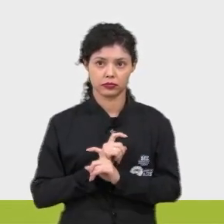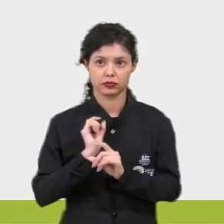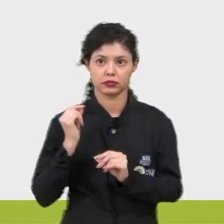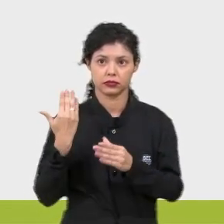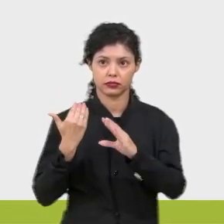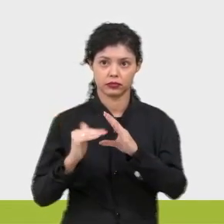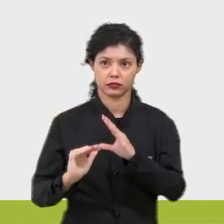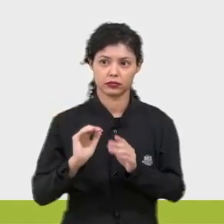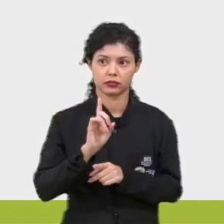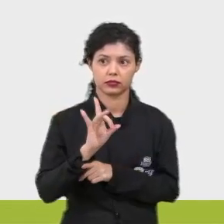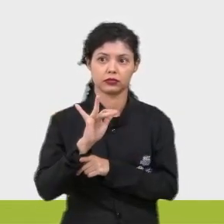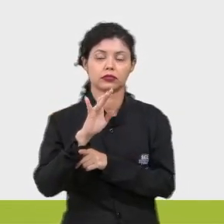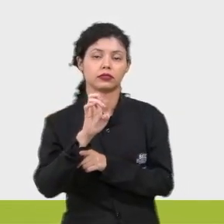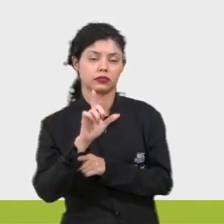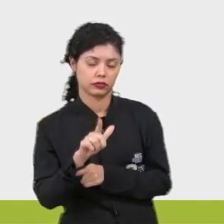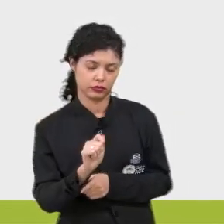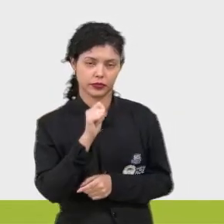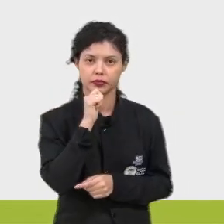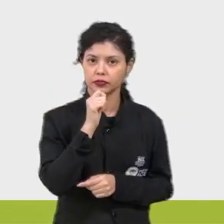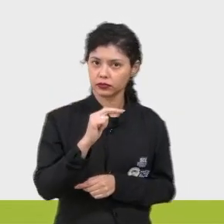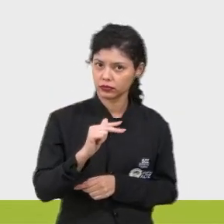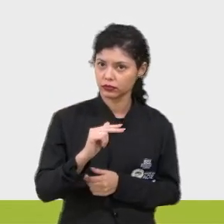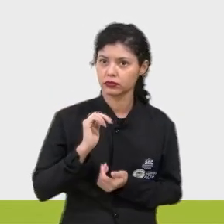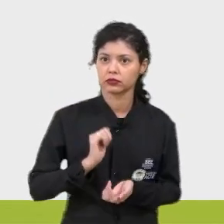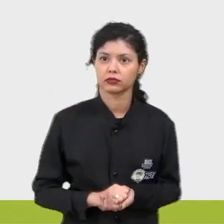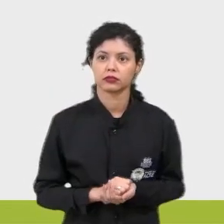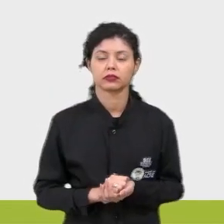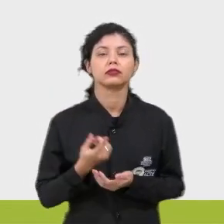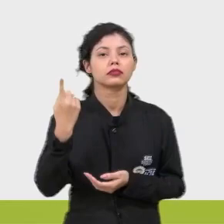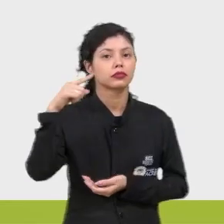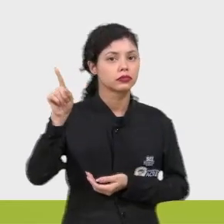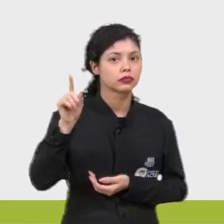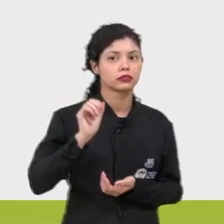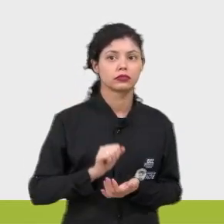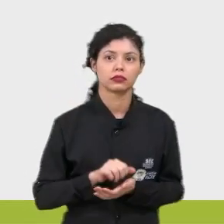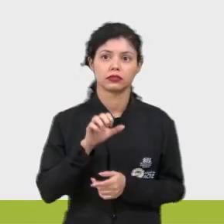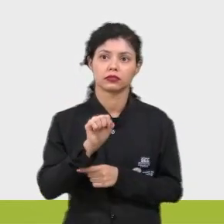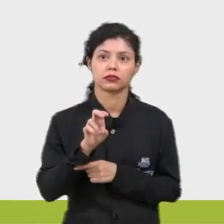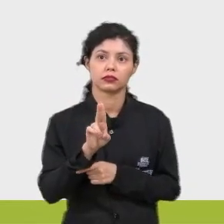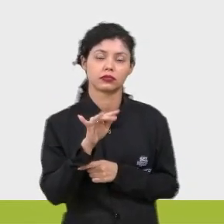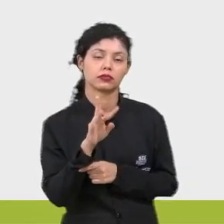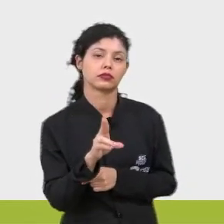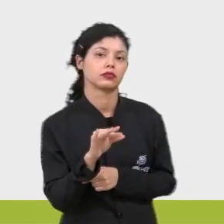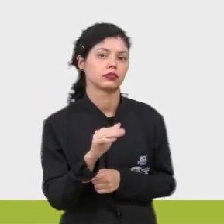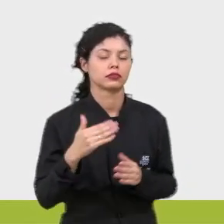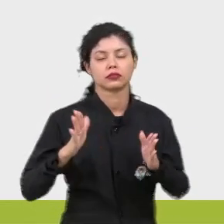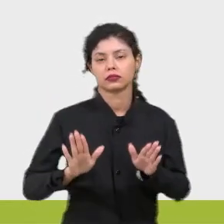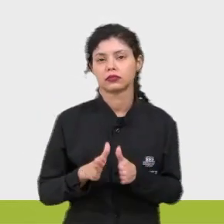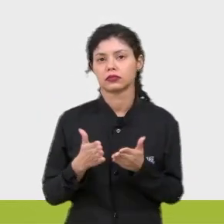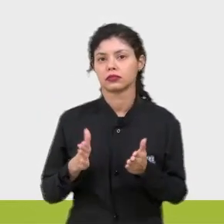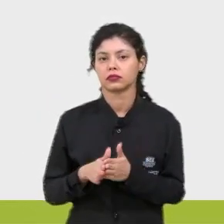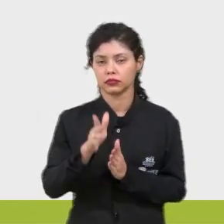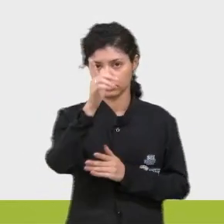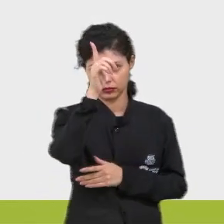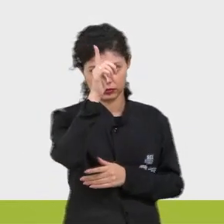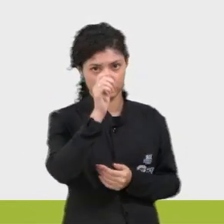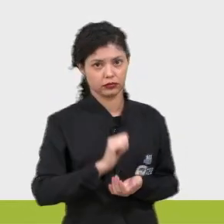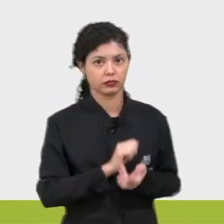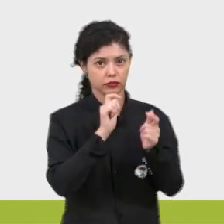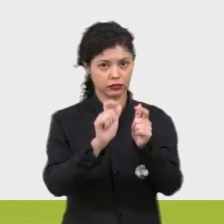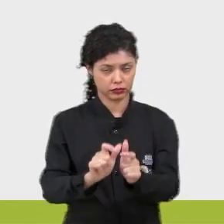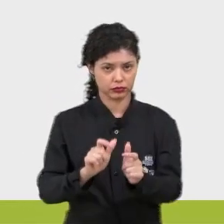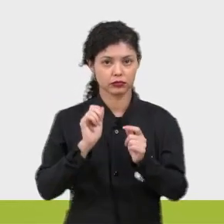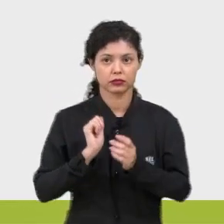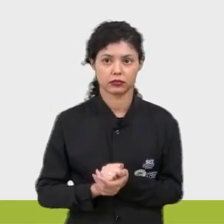envia Liesel e o irmão para o subúrbio pobre de uma cidade alemã, onde